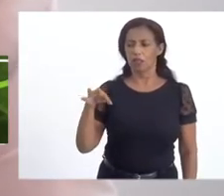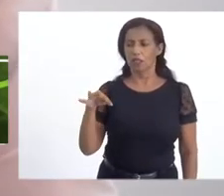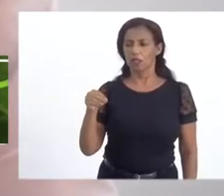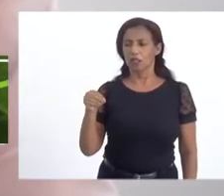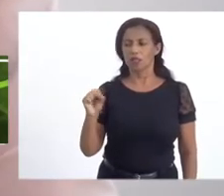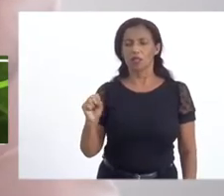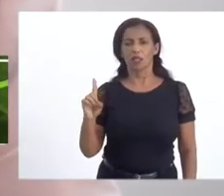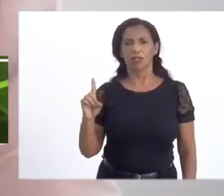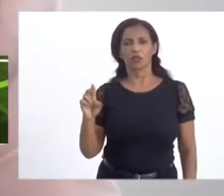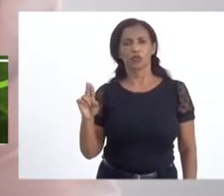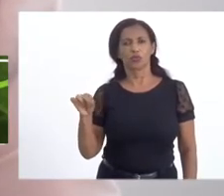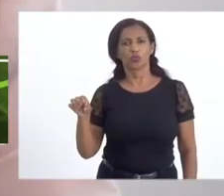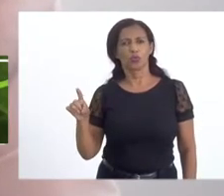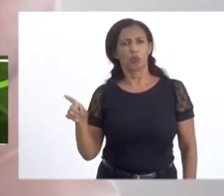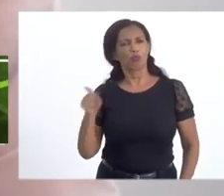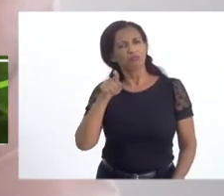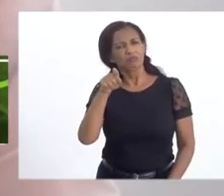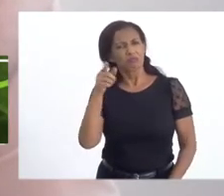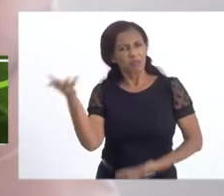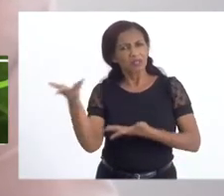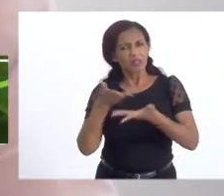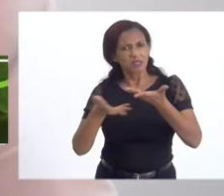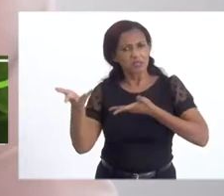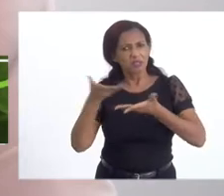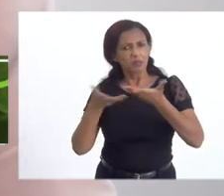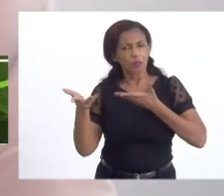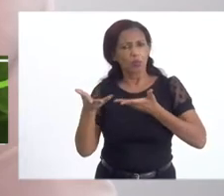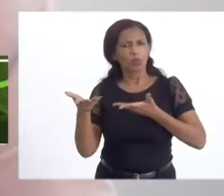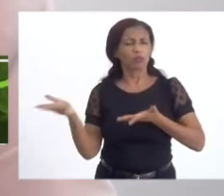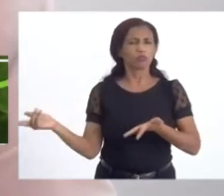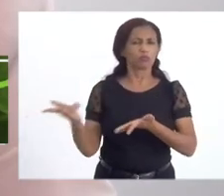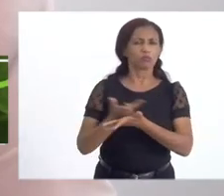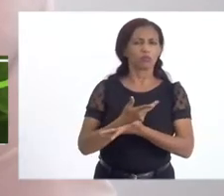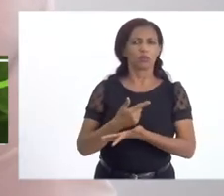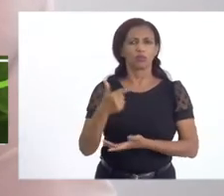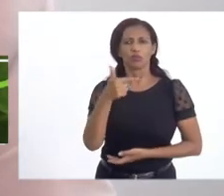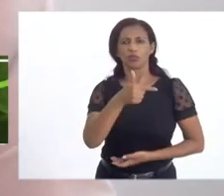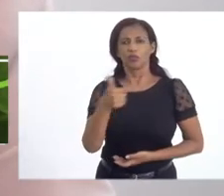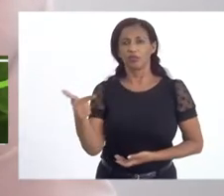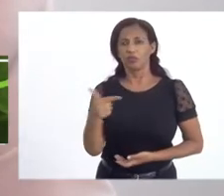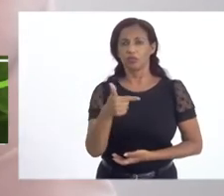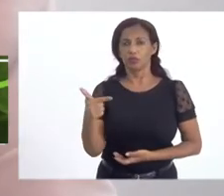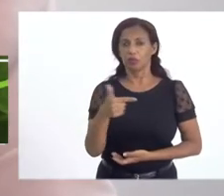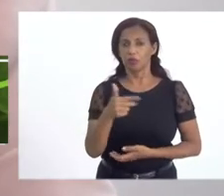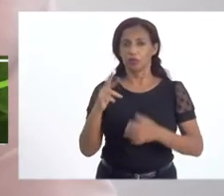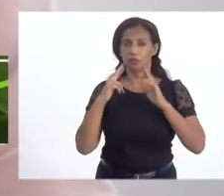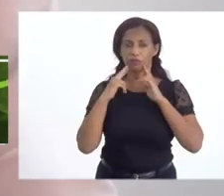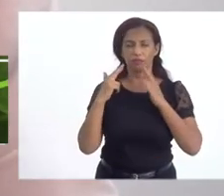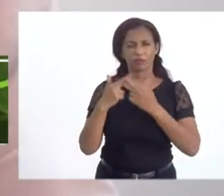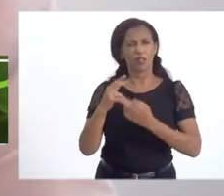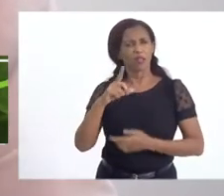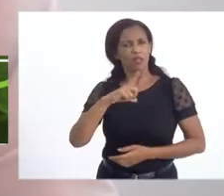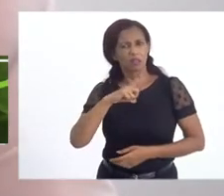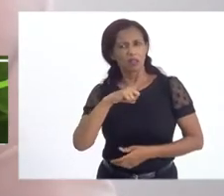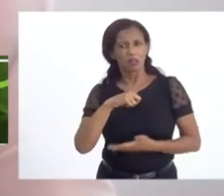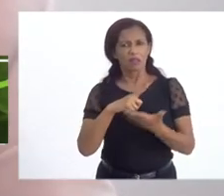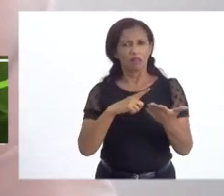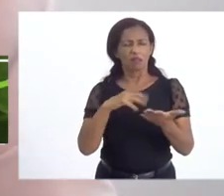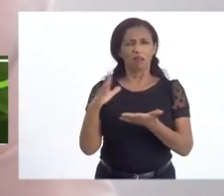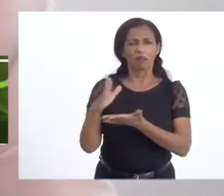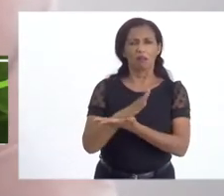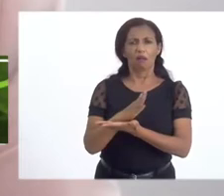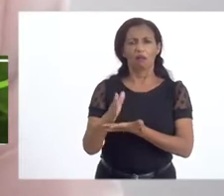senhor participou desse evento ocorrido no último dia 22 e se o senhor teria